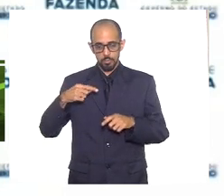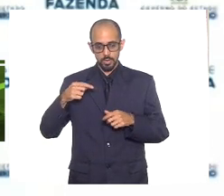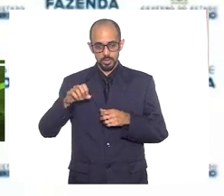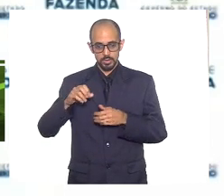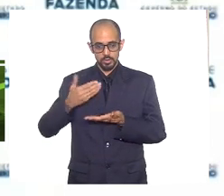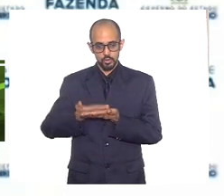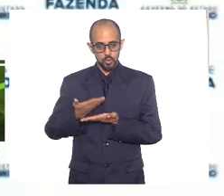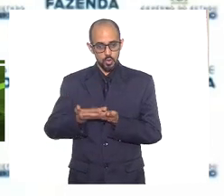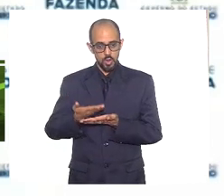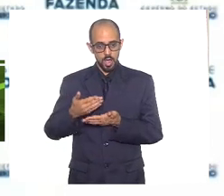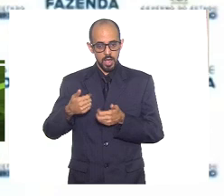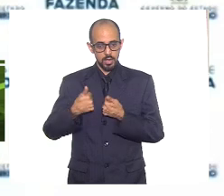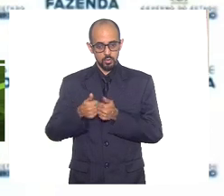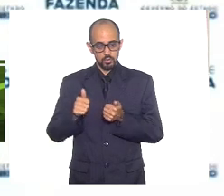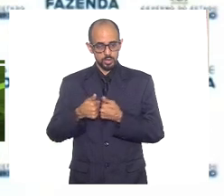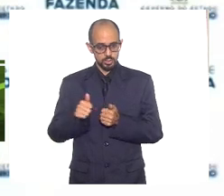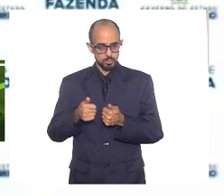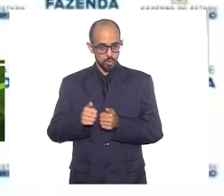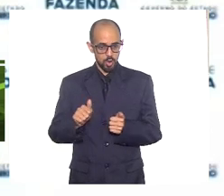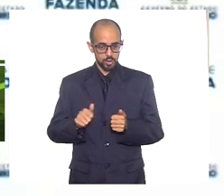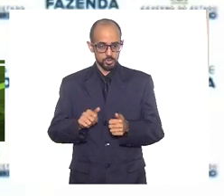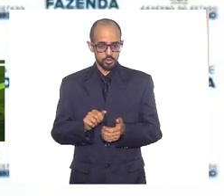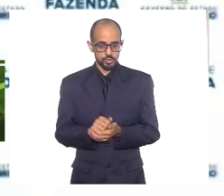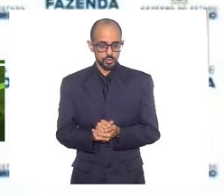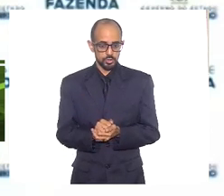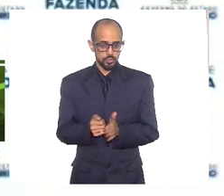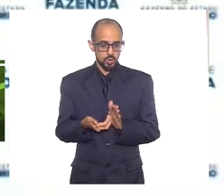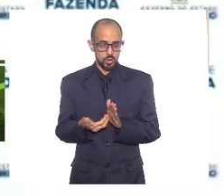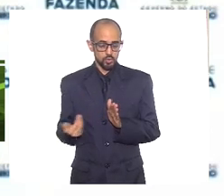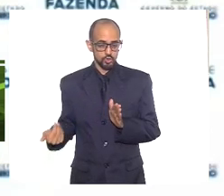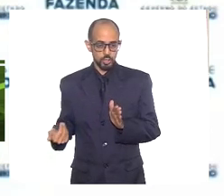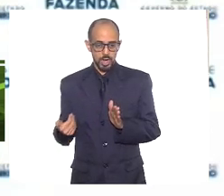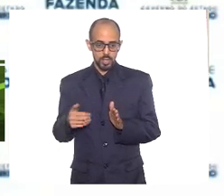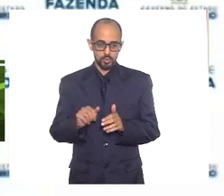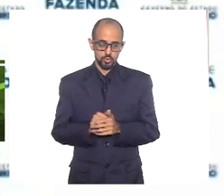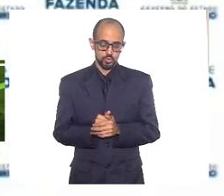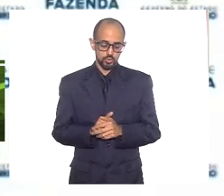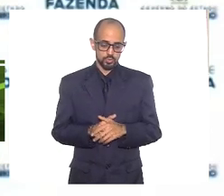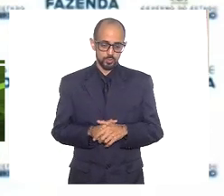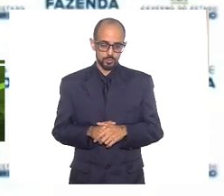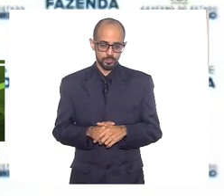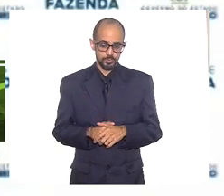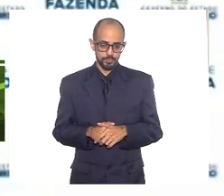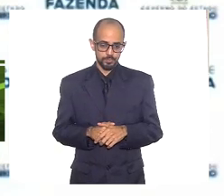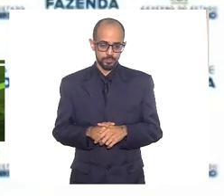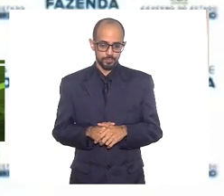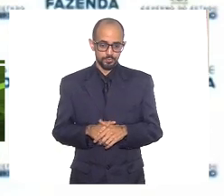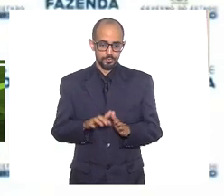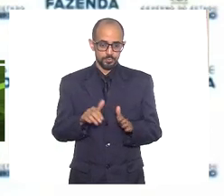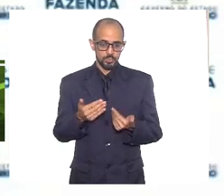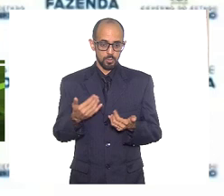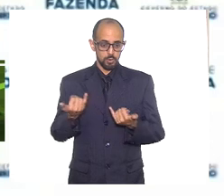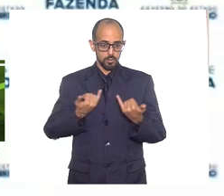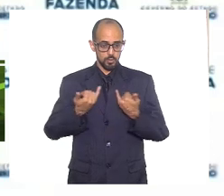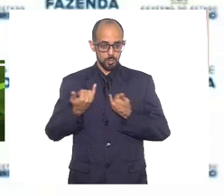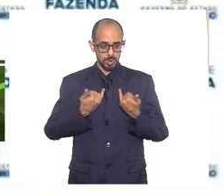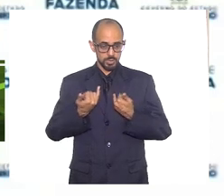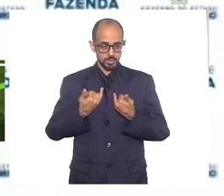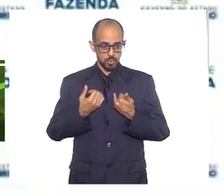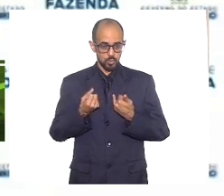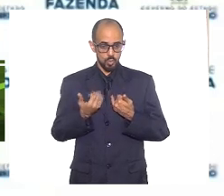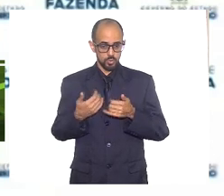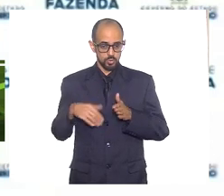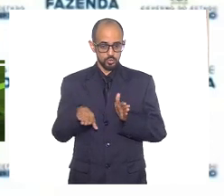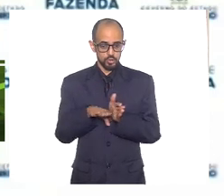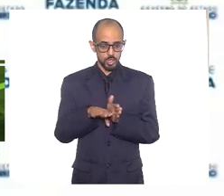transporte, entre outras coisas, e acabam sendo retiradas. Pela informação que eu tive assim logo que cheguei, quando da